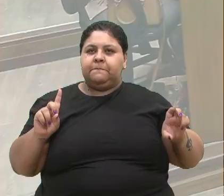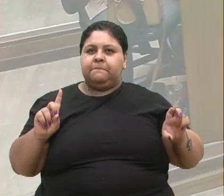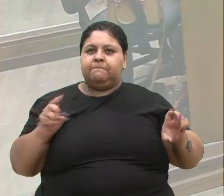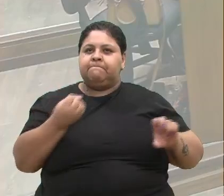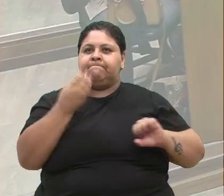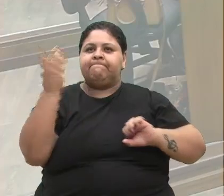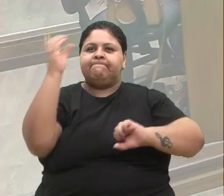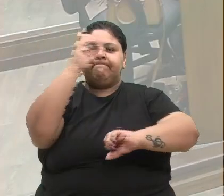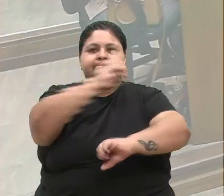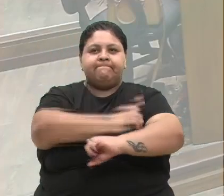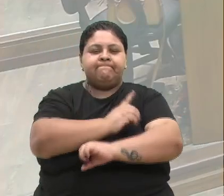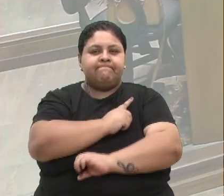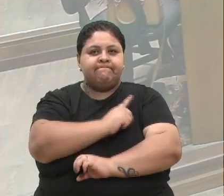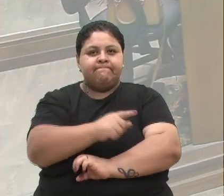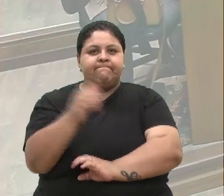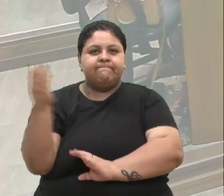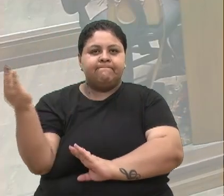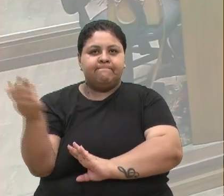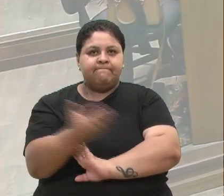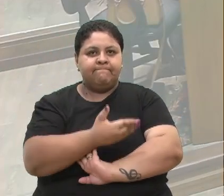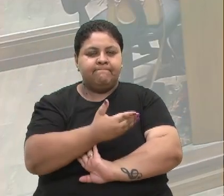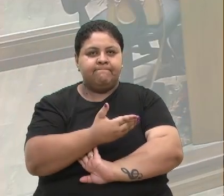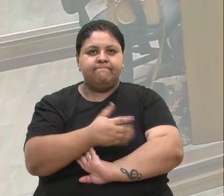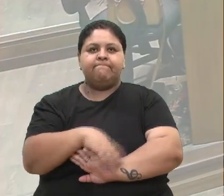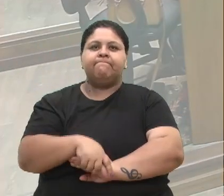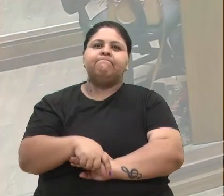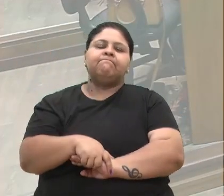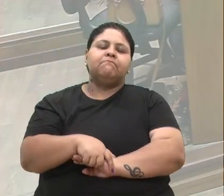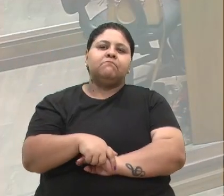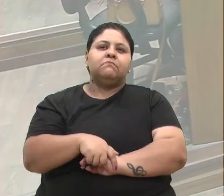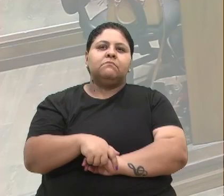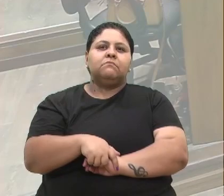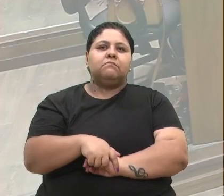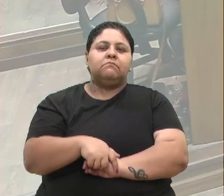Muito bom dia, senhor presidente, nobres colegas vereadores, aos